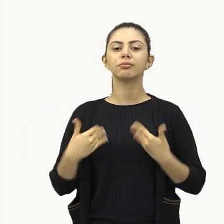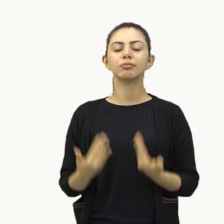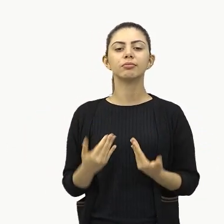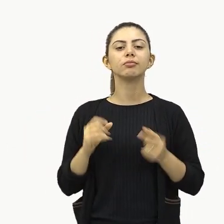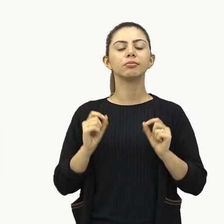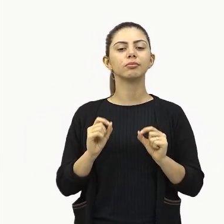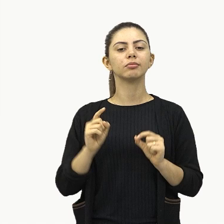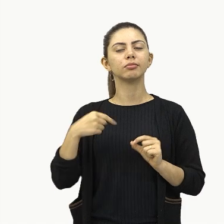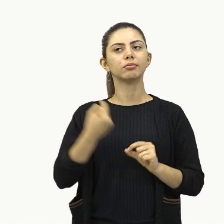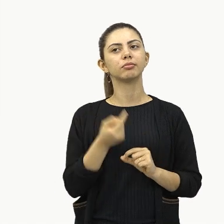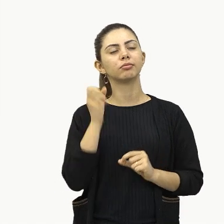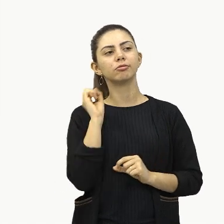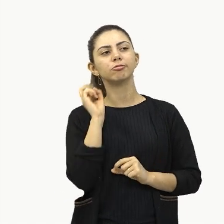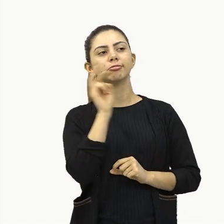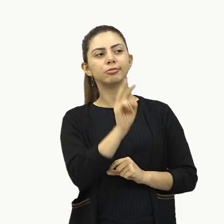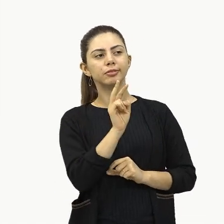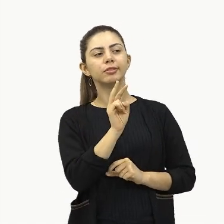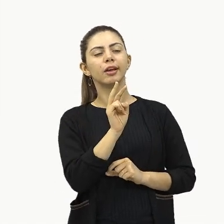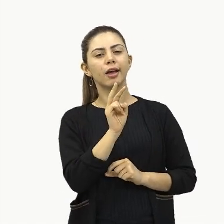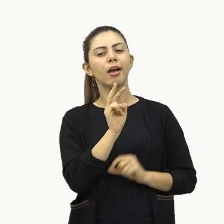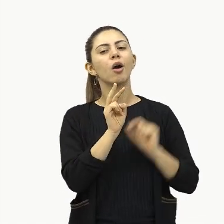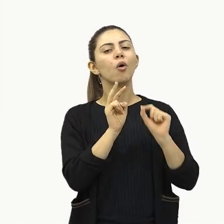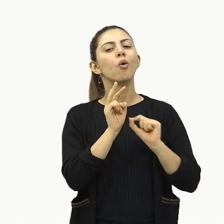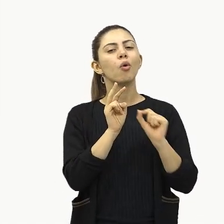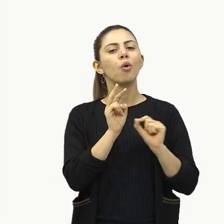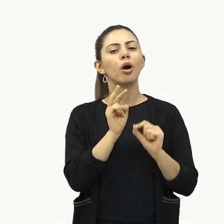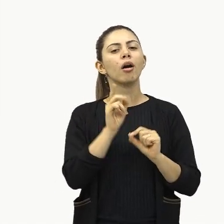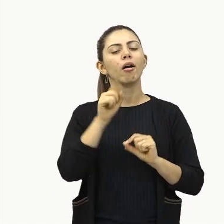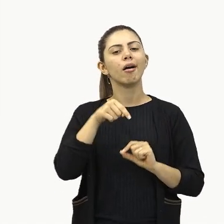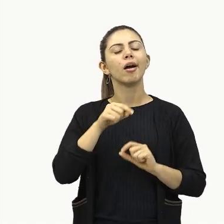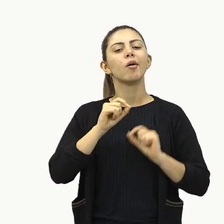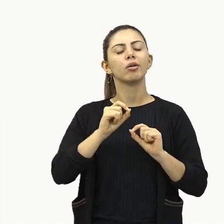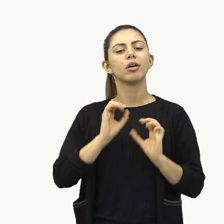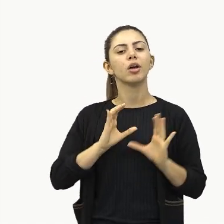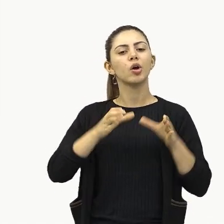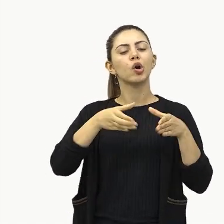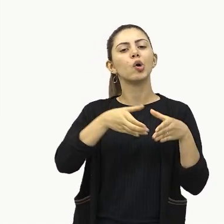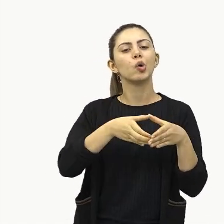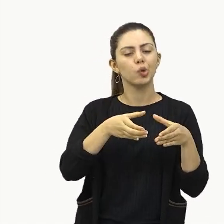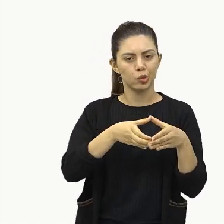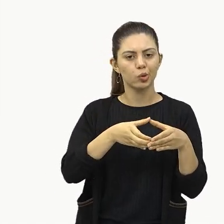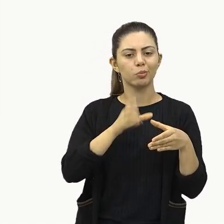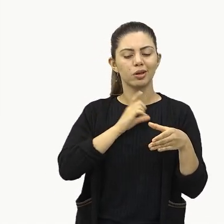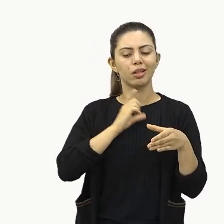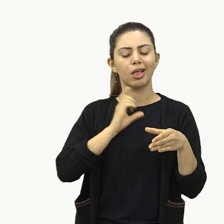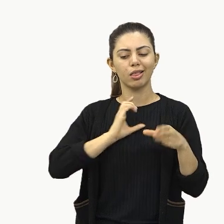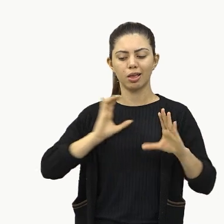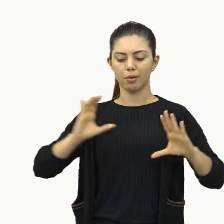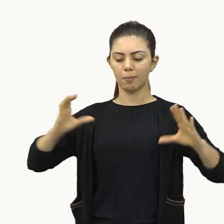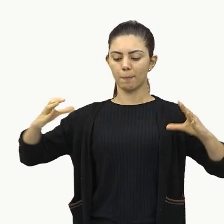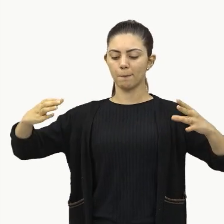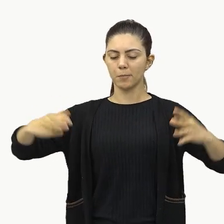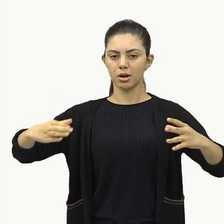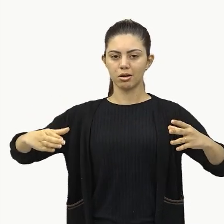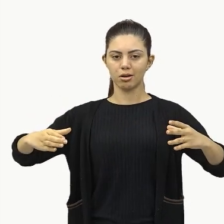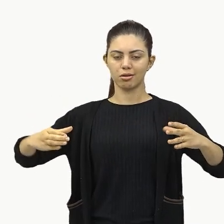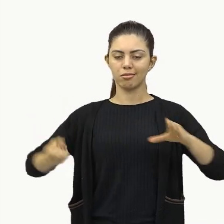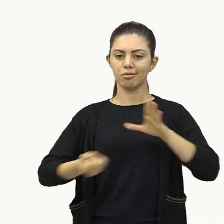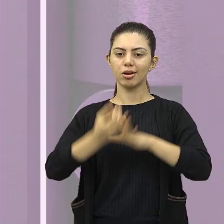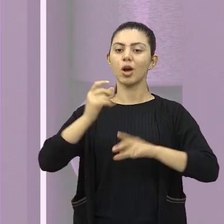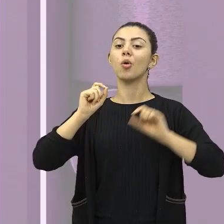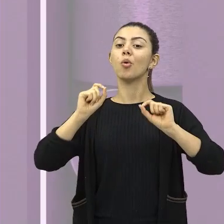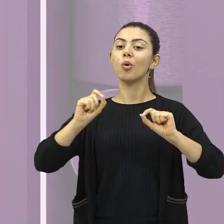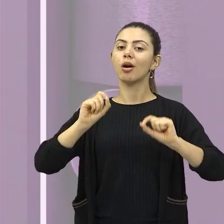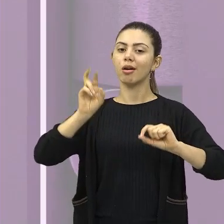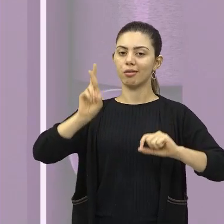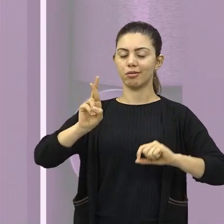nos afirma aí claramente de que eles são subconjunto dos reais e que juntos formam aí, como o diagrama mostra, o